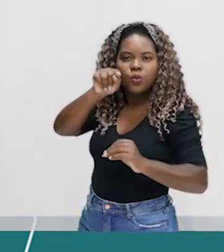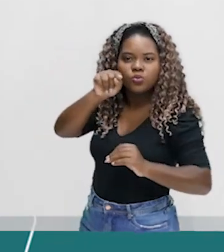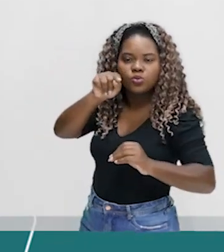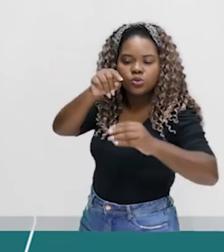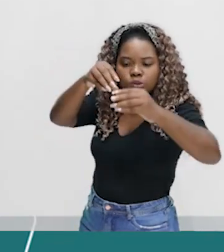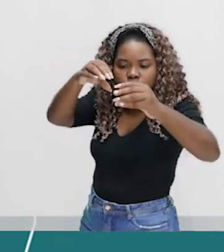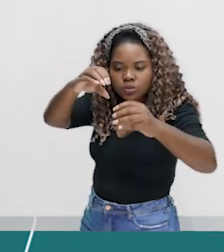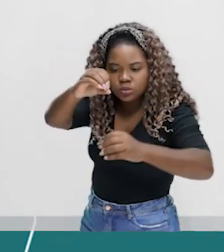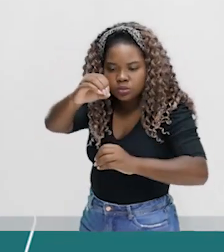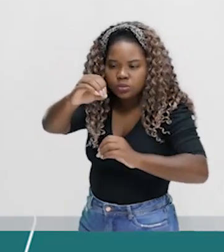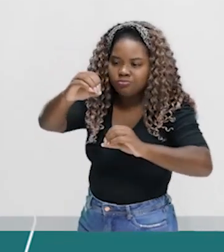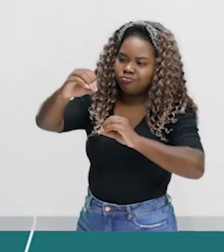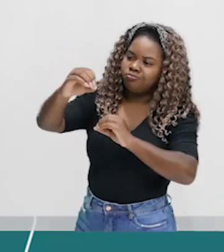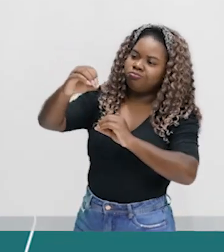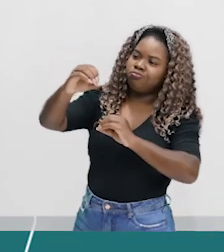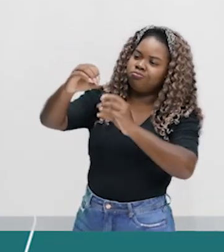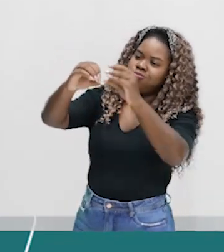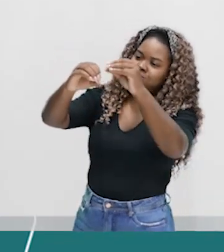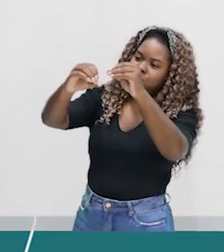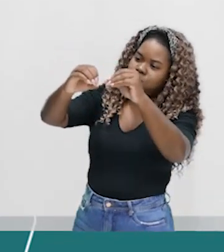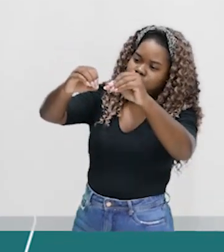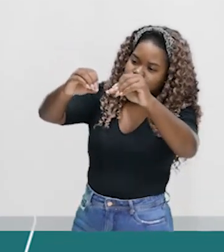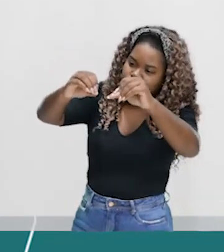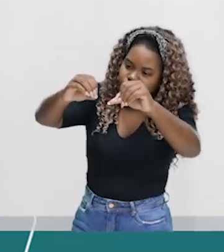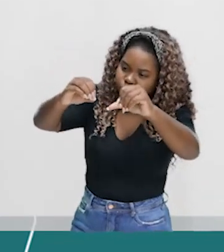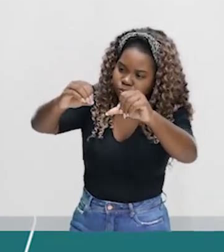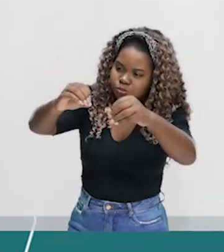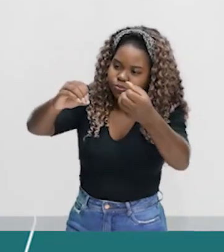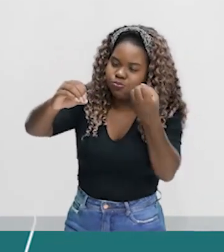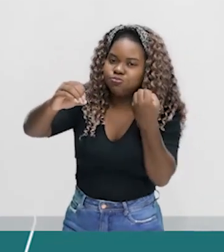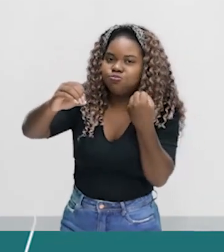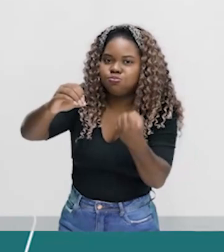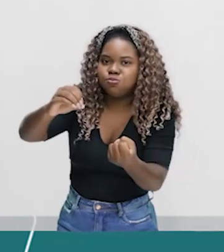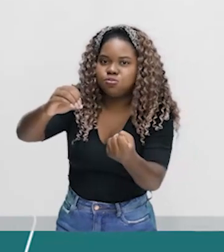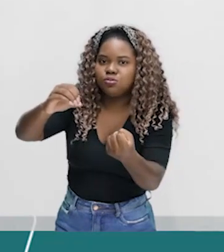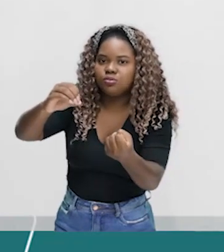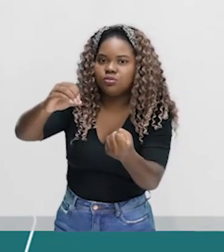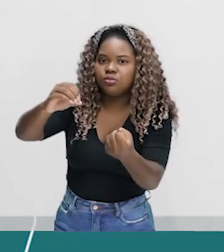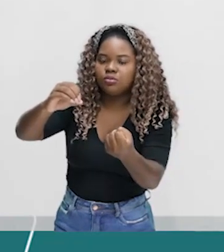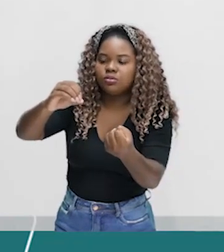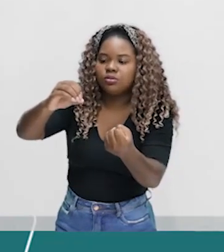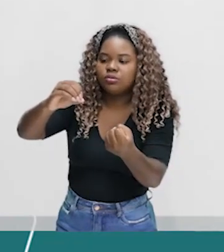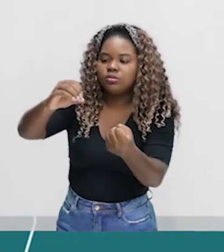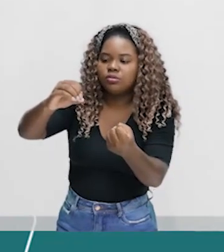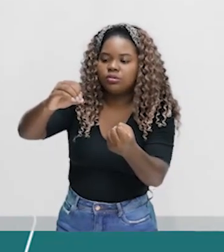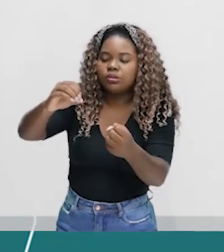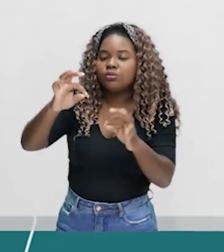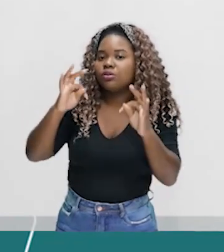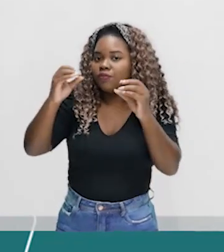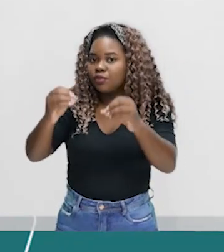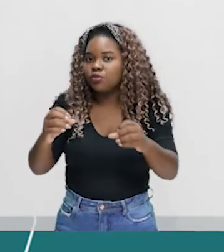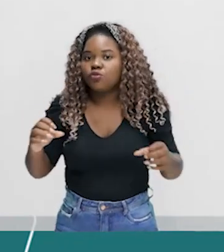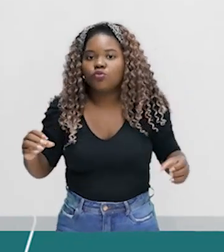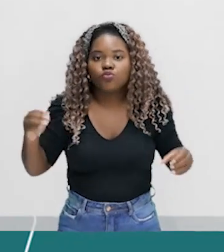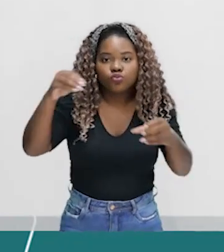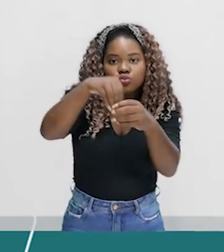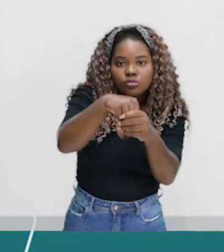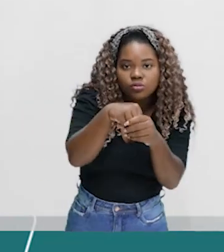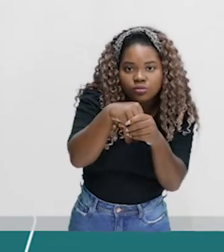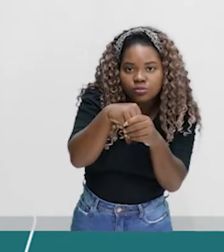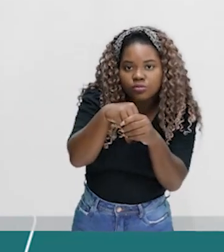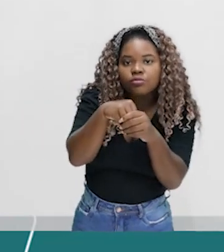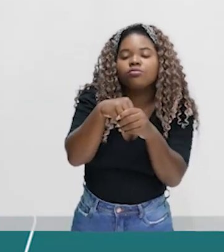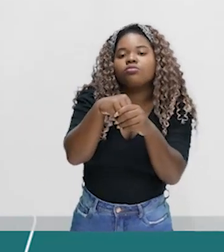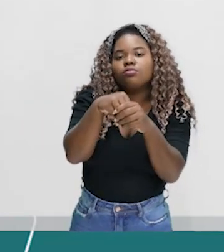Imagina a massa de todos os universos, aliás, a de todo o universo, contendo todas as galáxias e planetas,